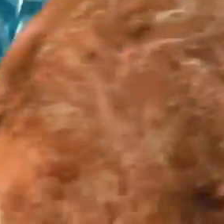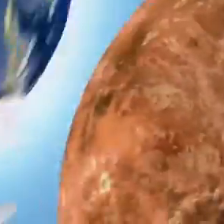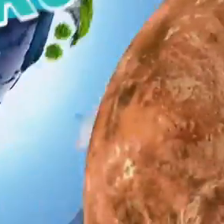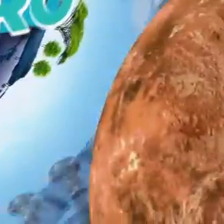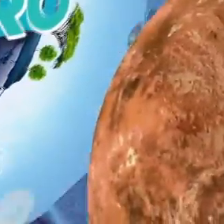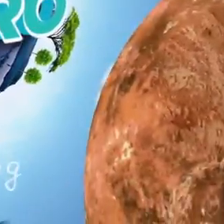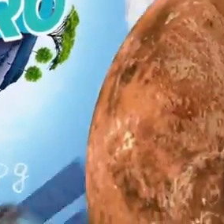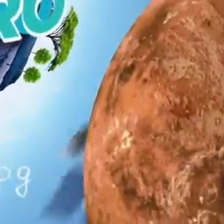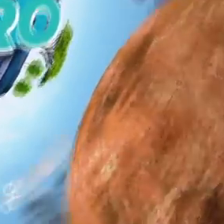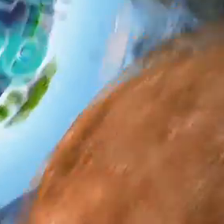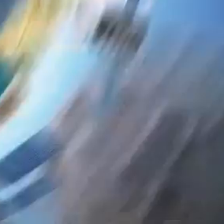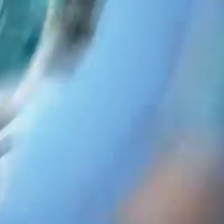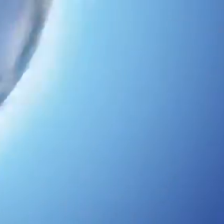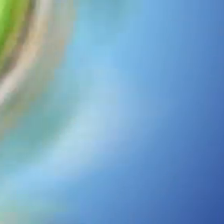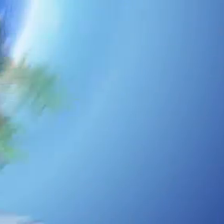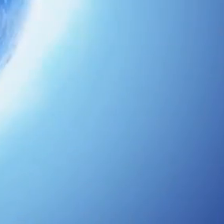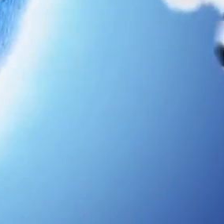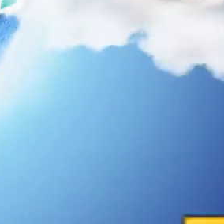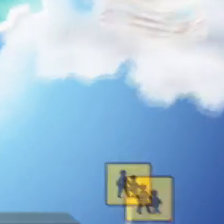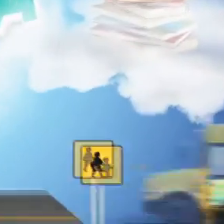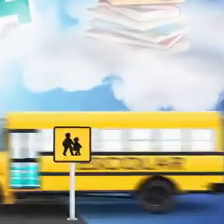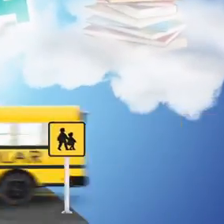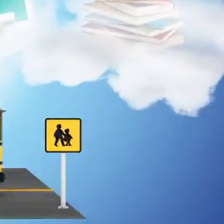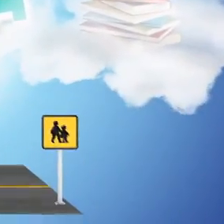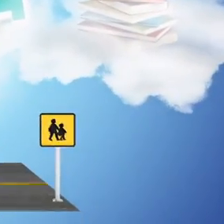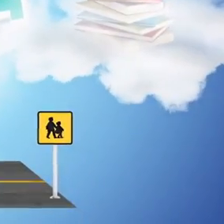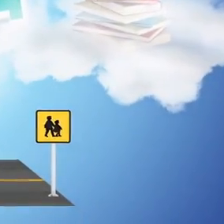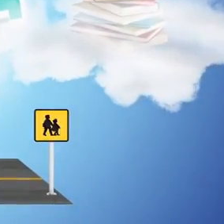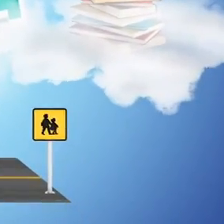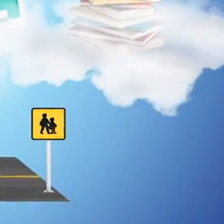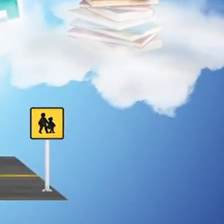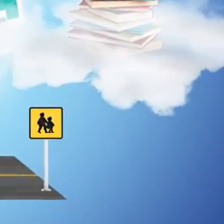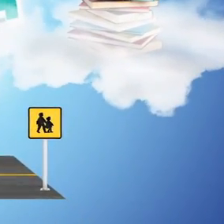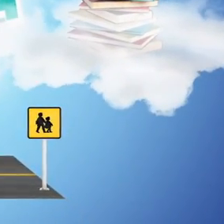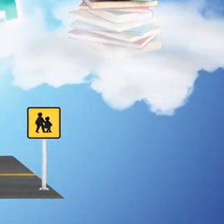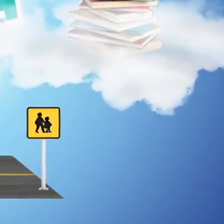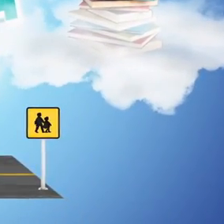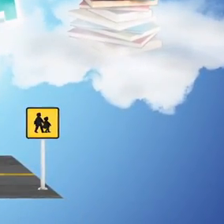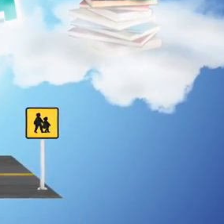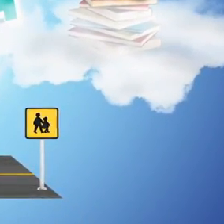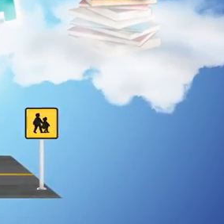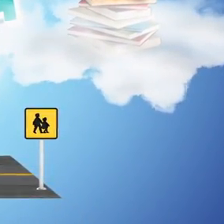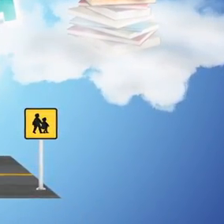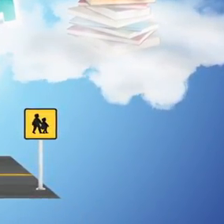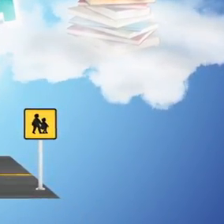aí